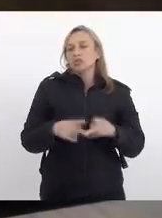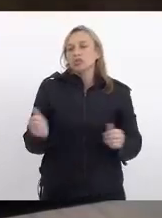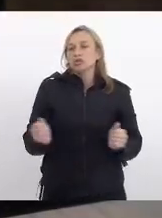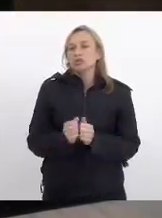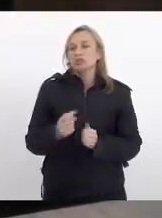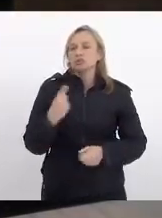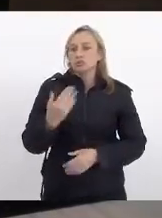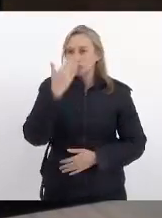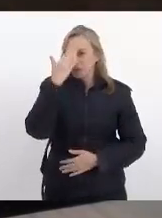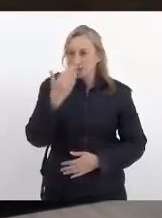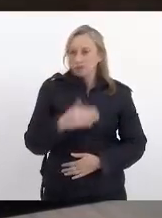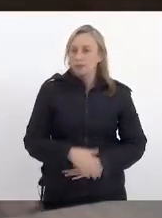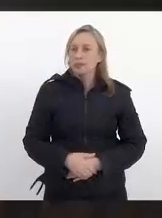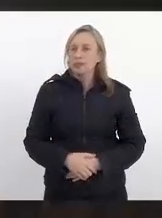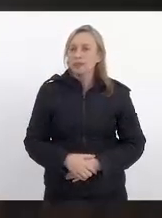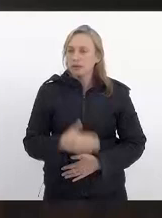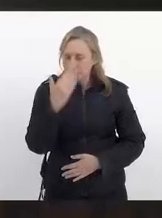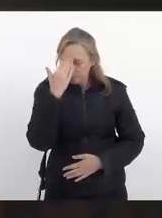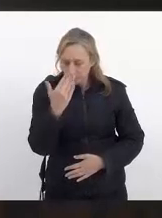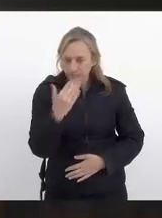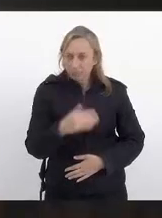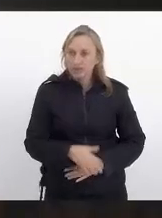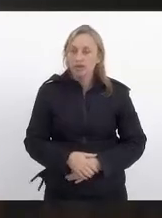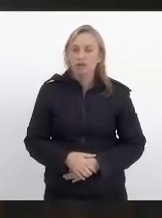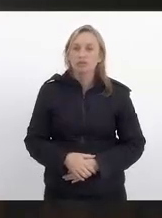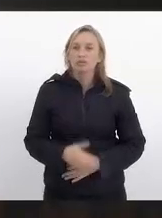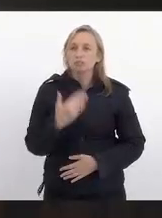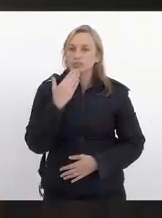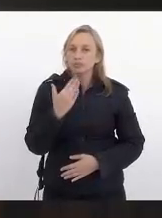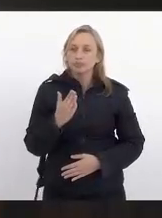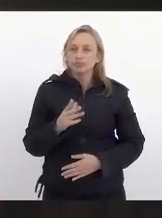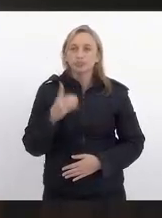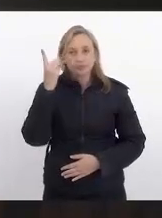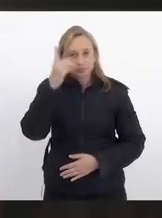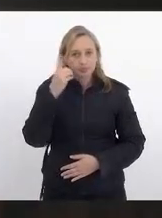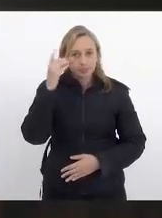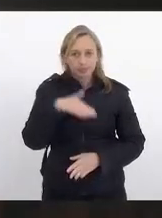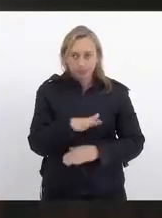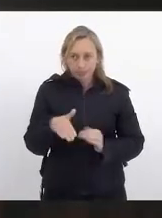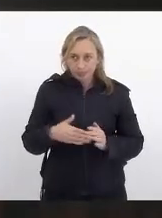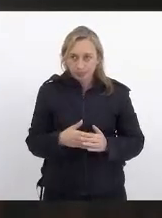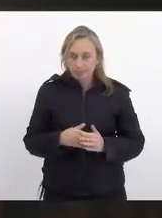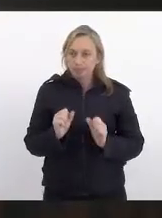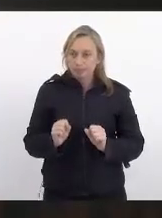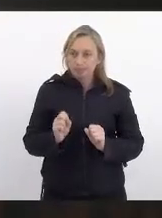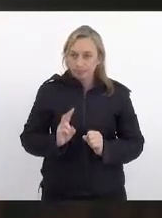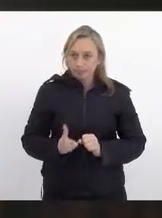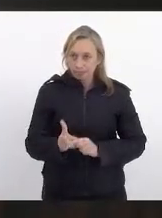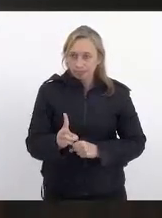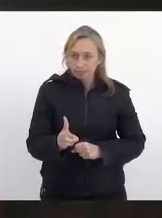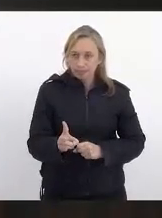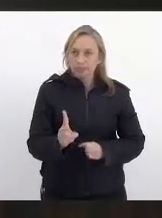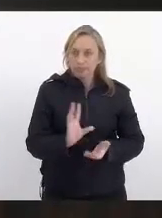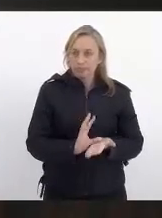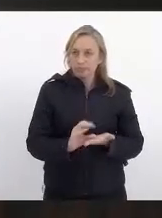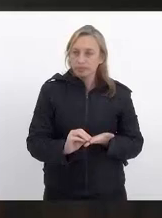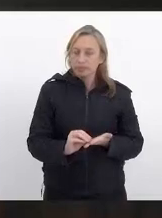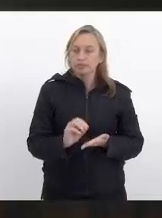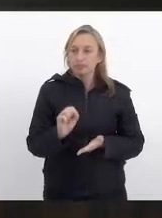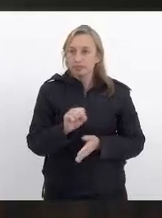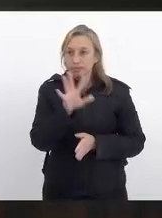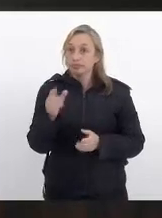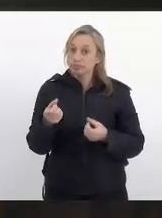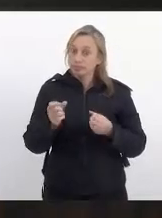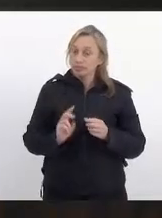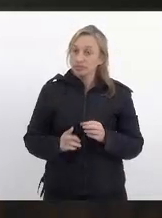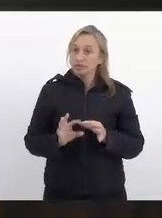conosco Muito obrigado obrigada Eu pediria aos deputados deputados que a gente pudesse continuar a porta você